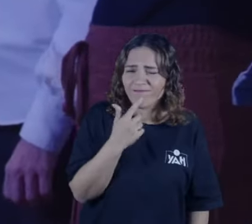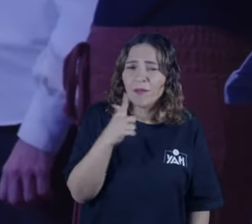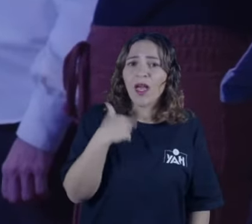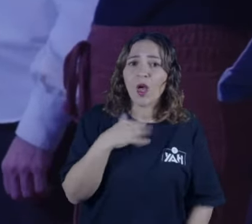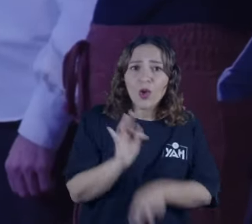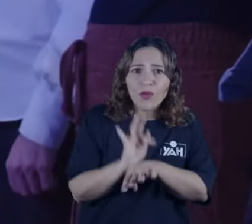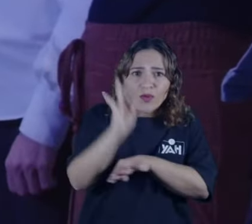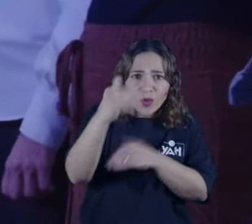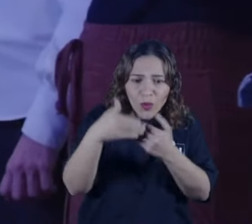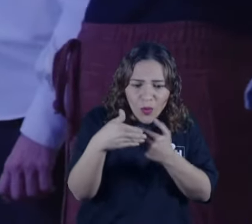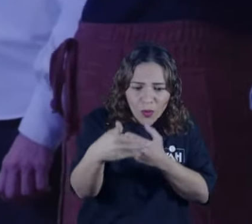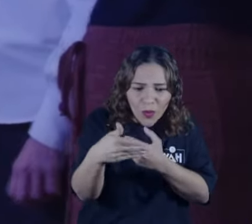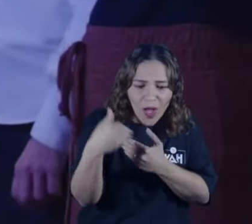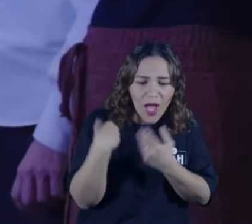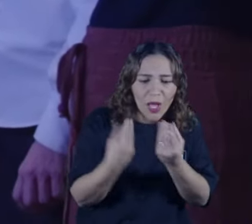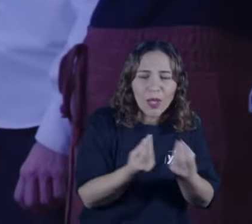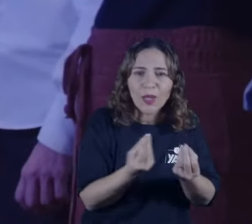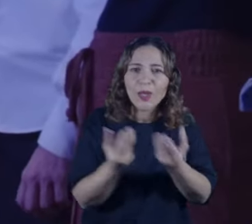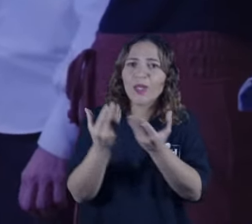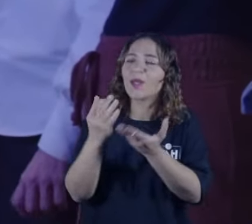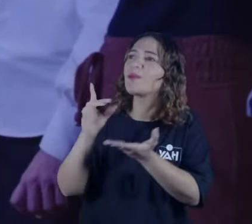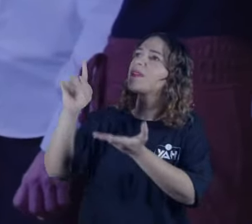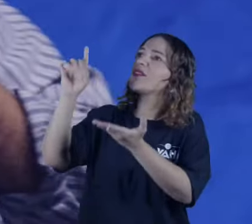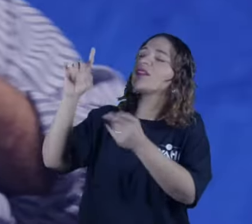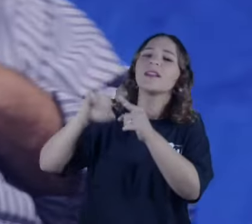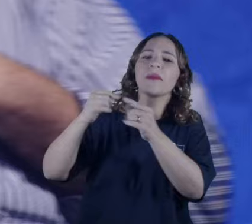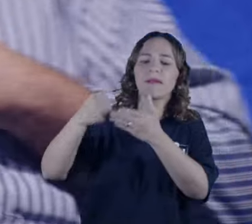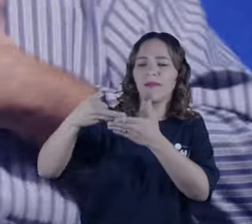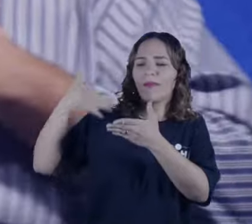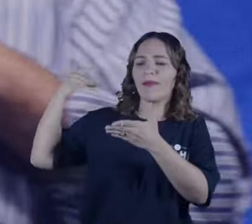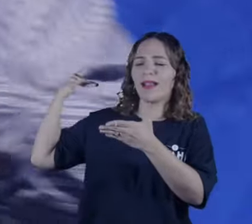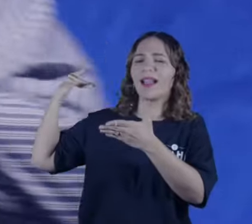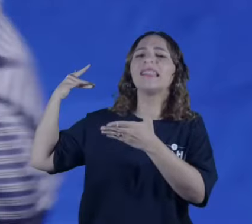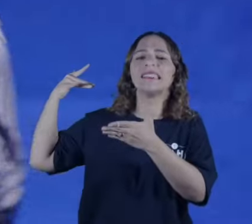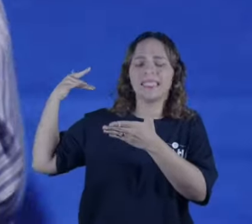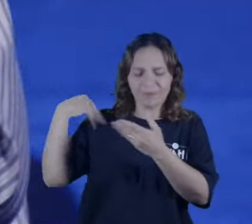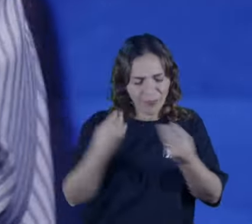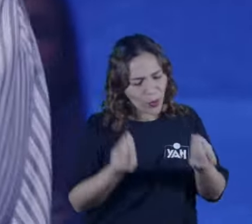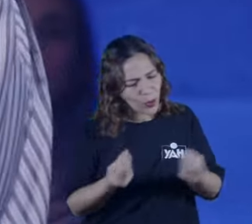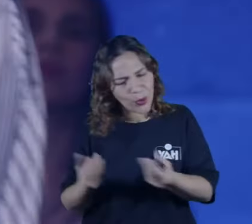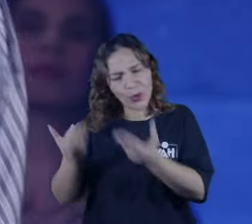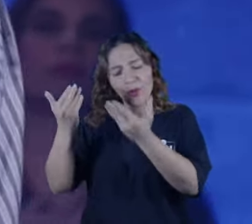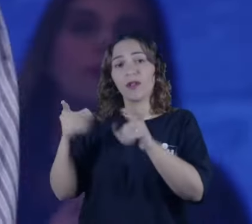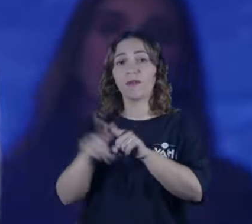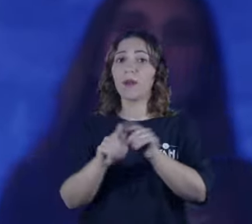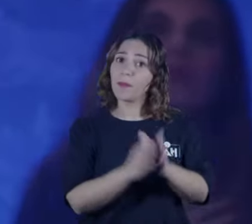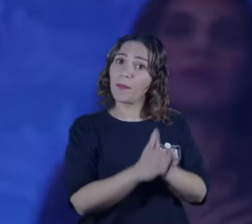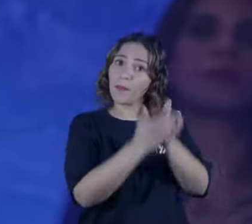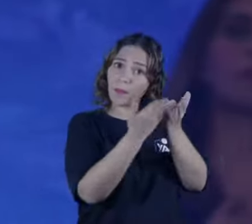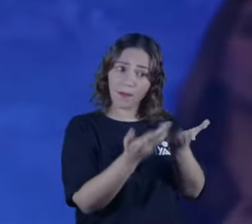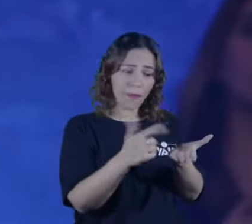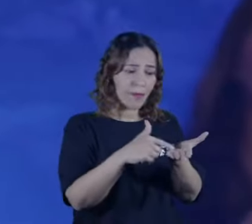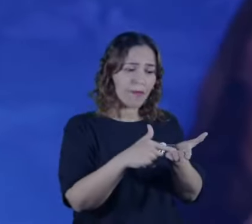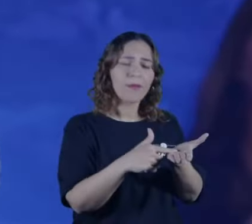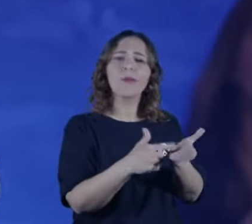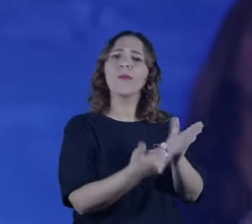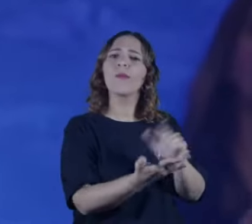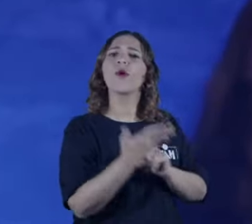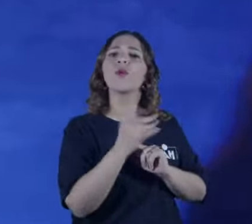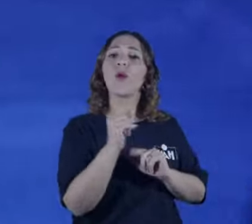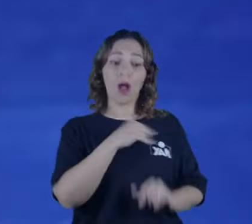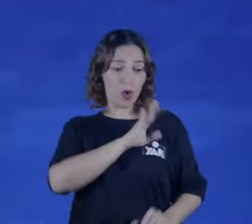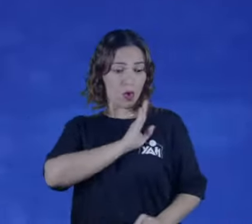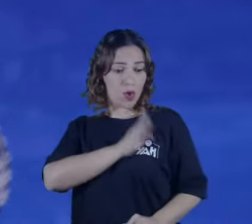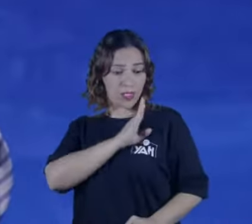ti. Como eu estou entregando meu passado também. A Bíblia diz que nós cremos com o